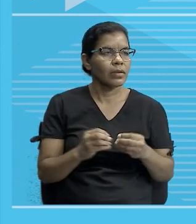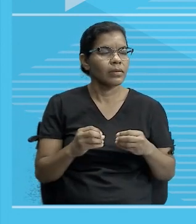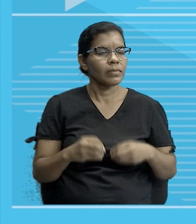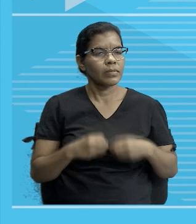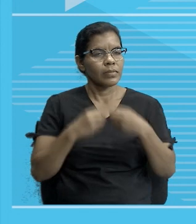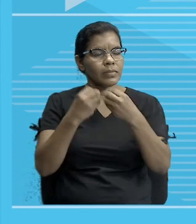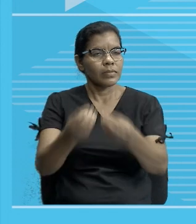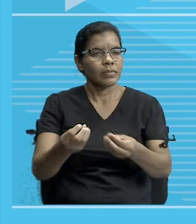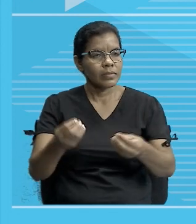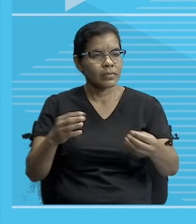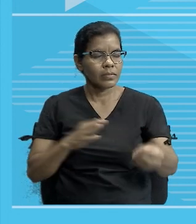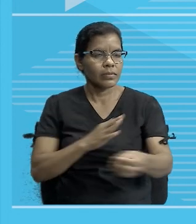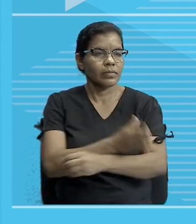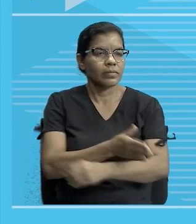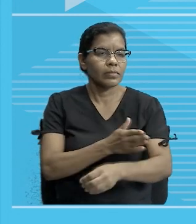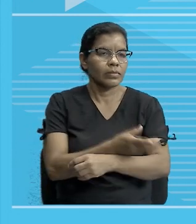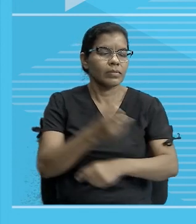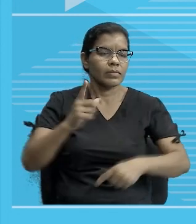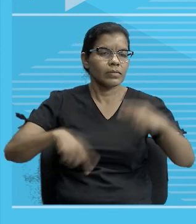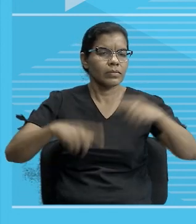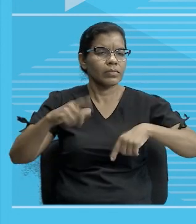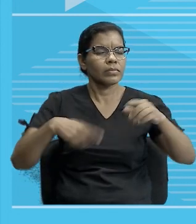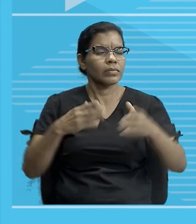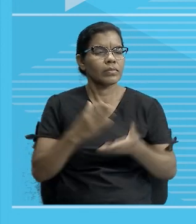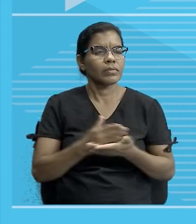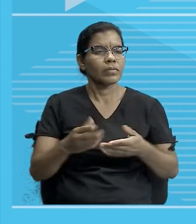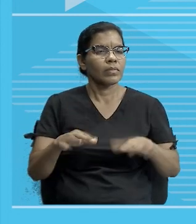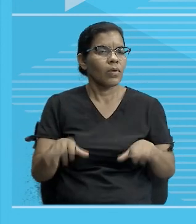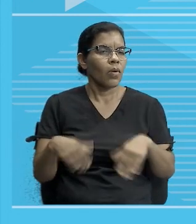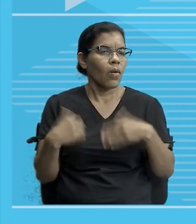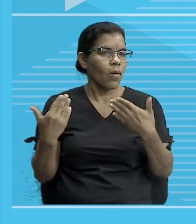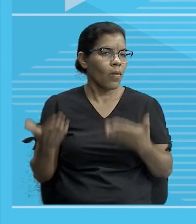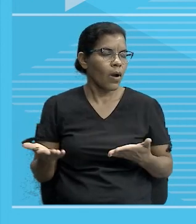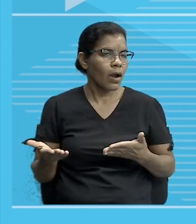introduziram na política um princípio. Qual foi ele?